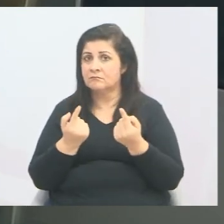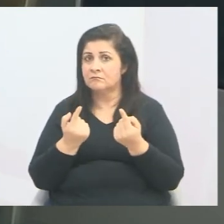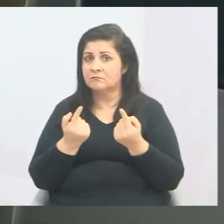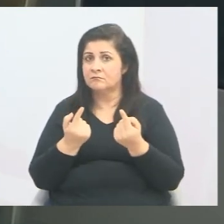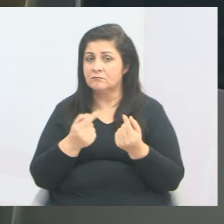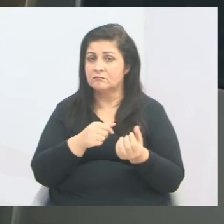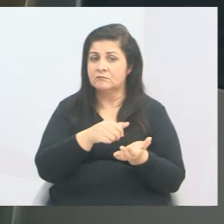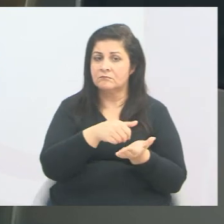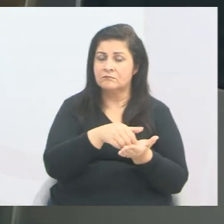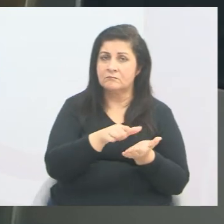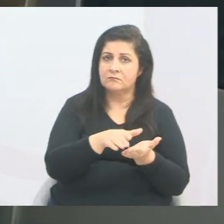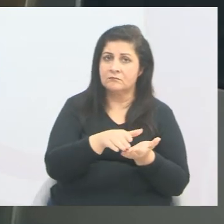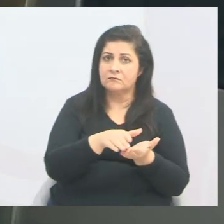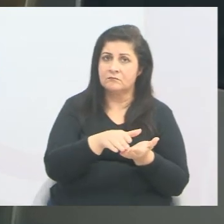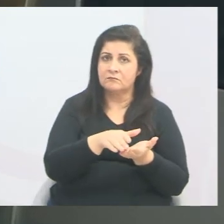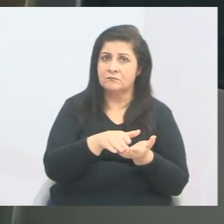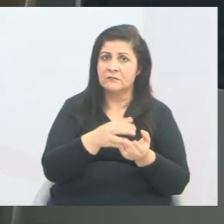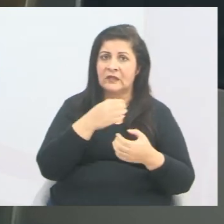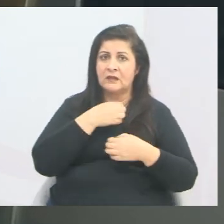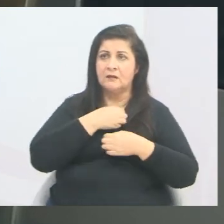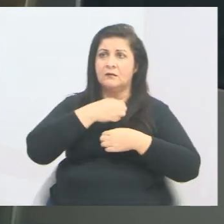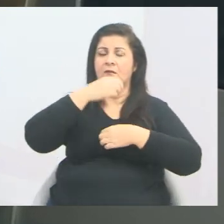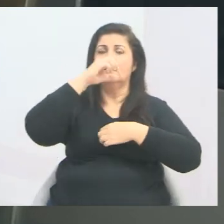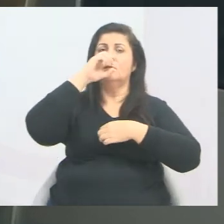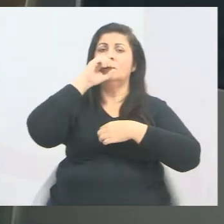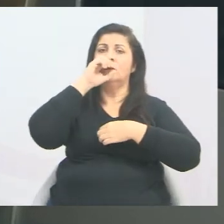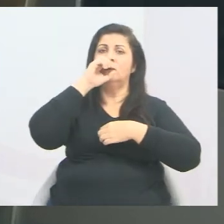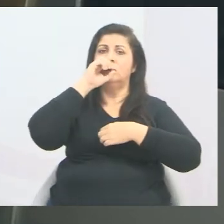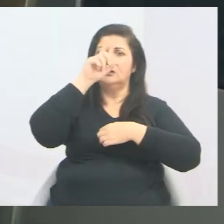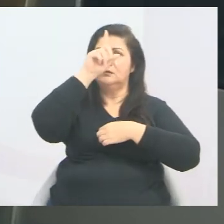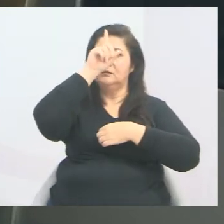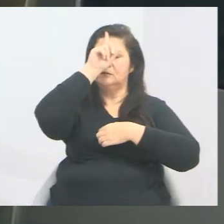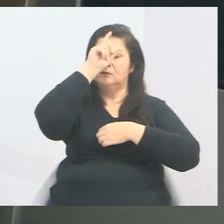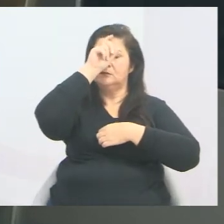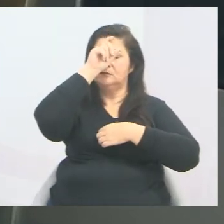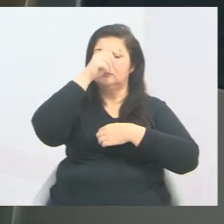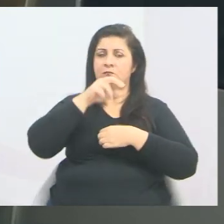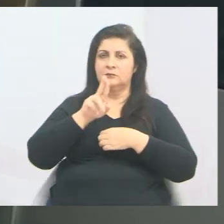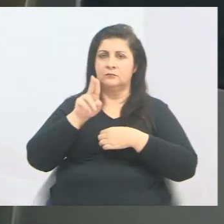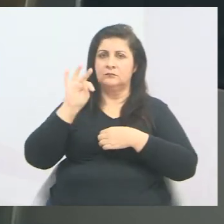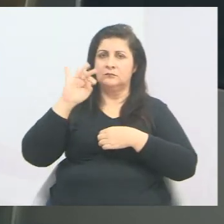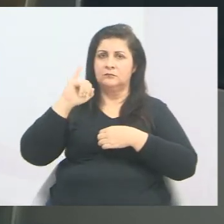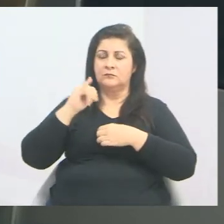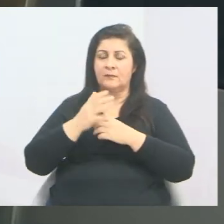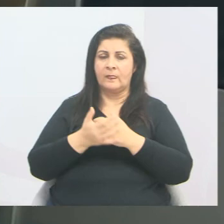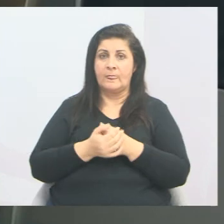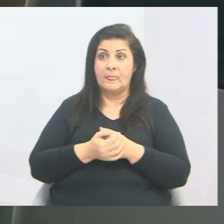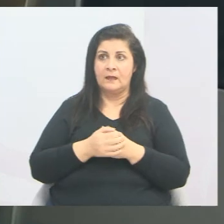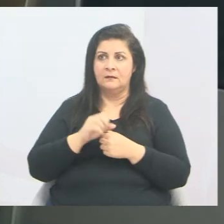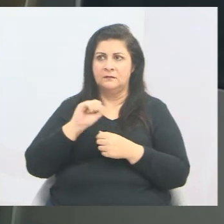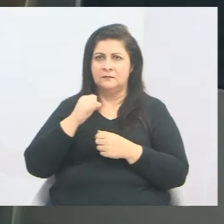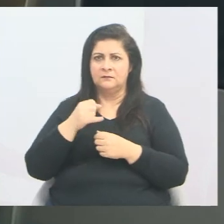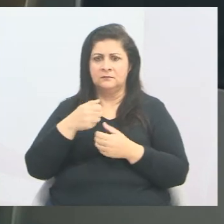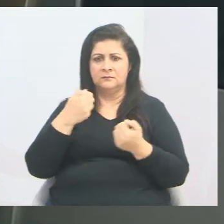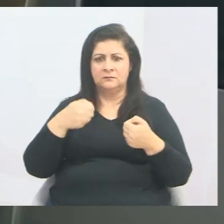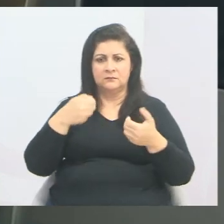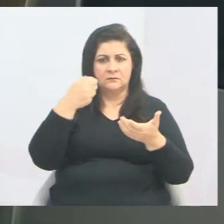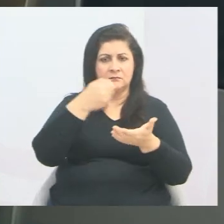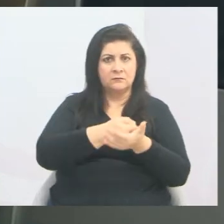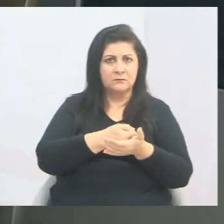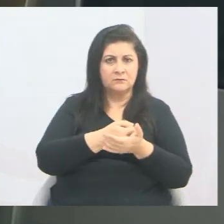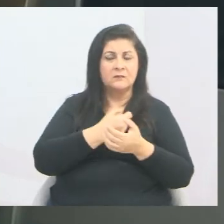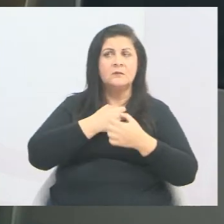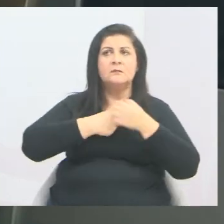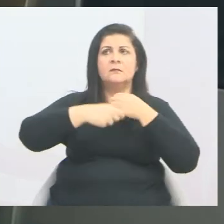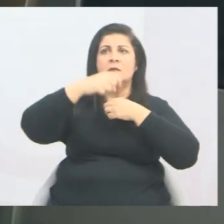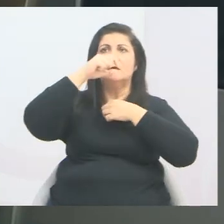para kits de intubação. Então, se você passa a ter que adquirir um kit desse,